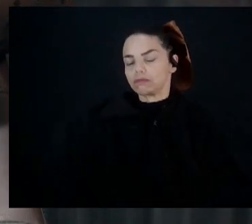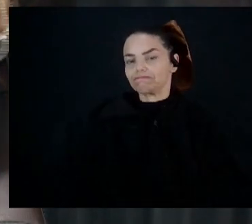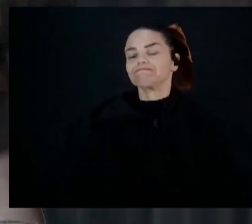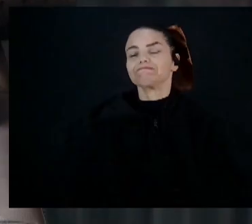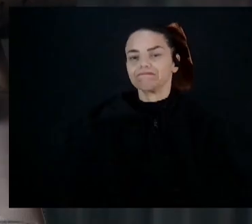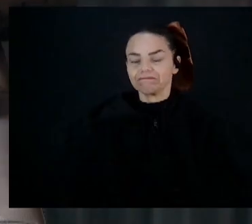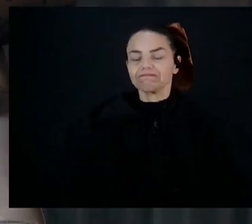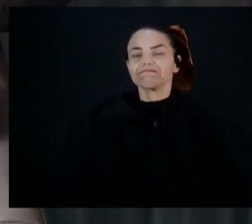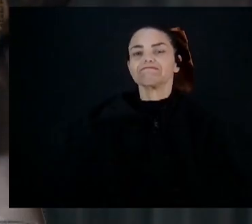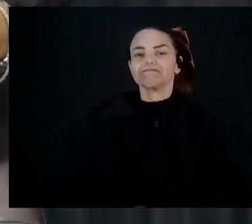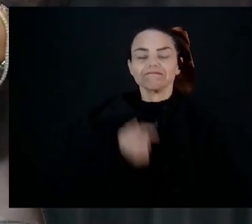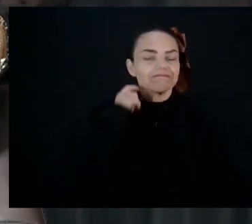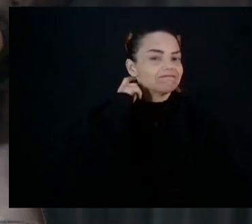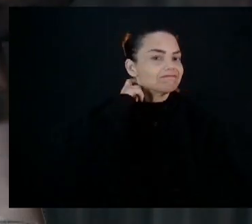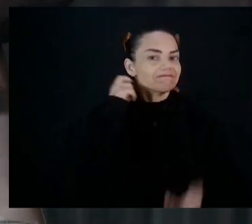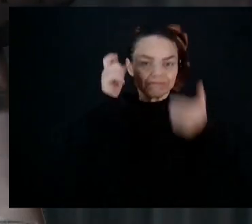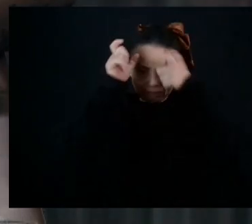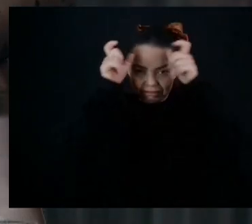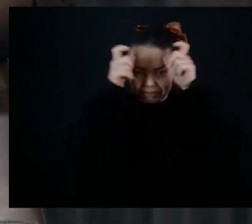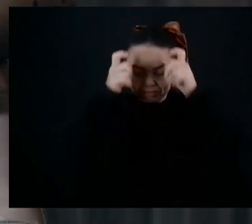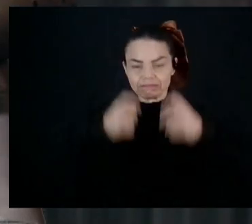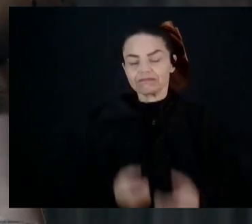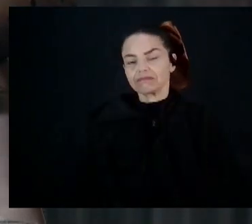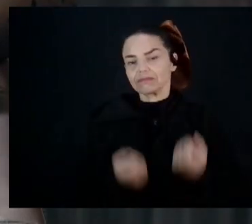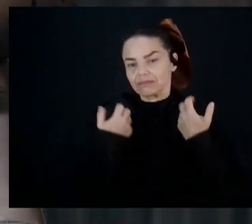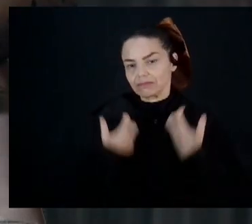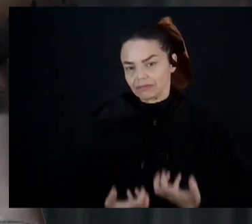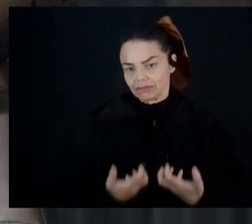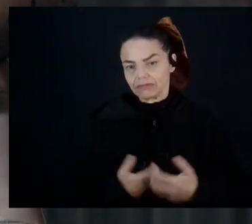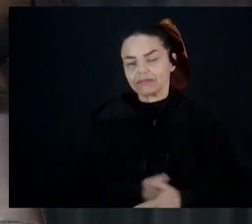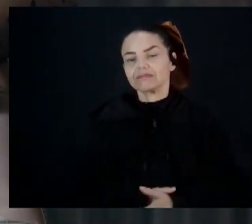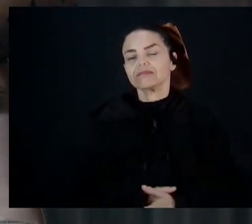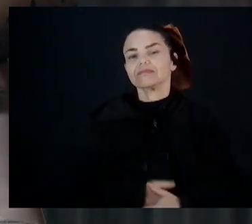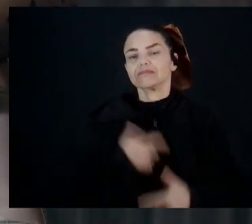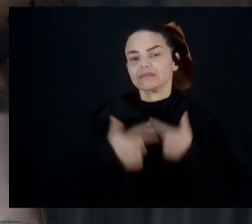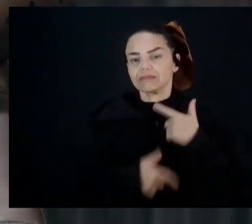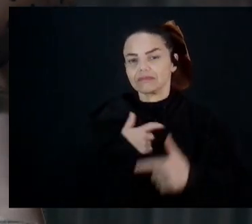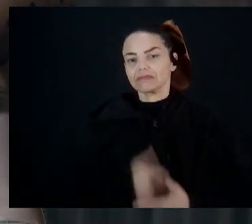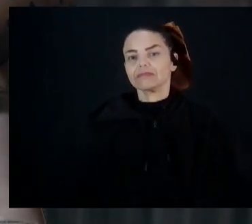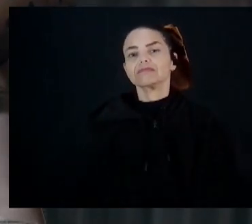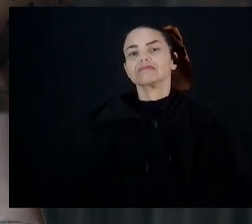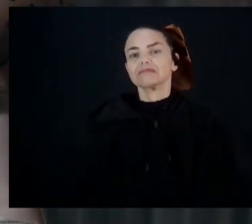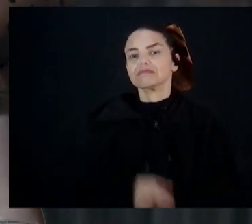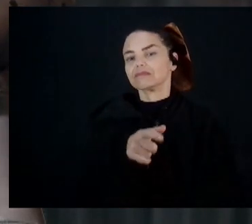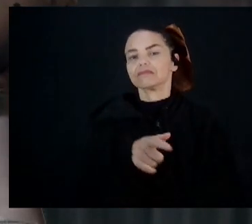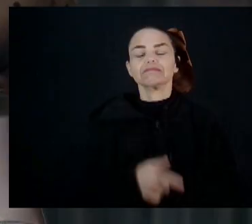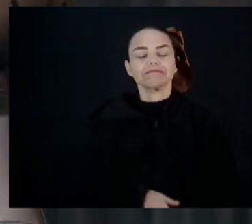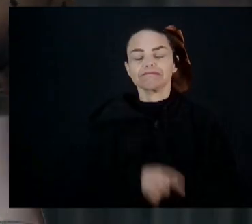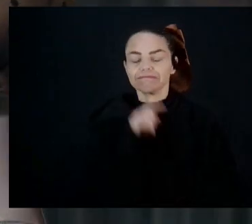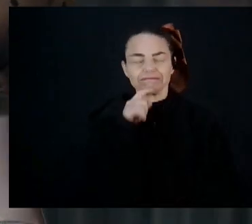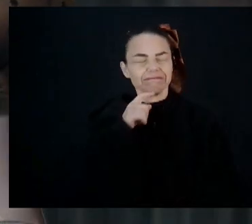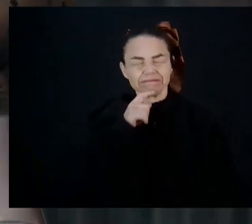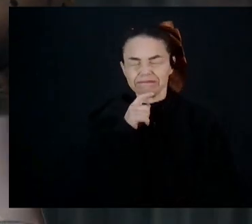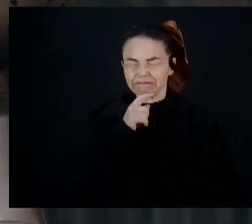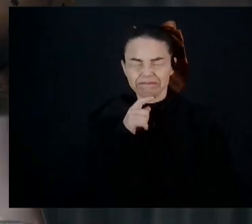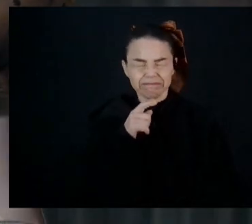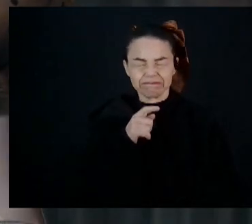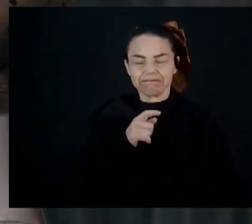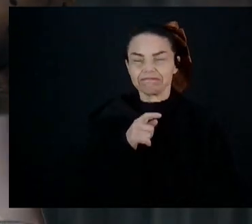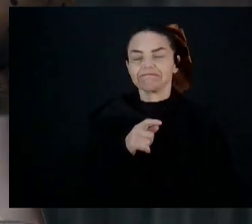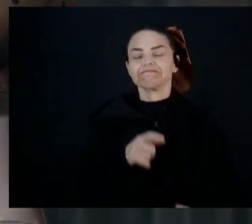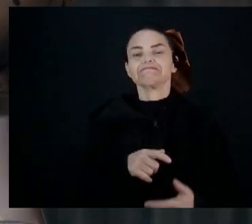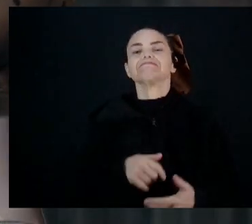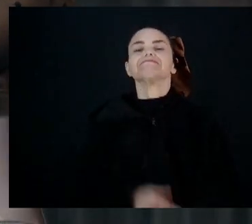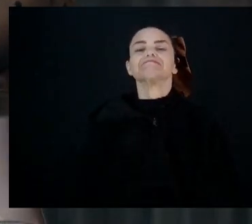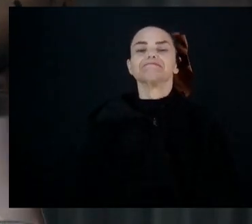de trabalho e de vida, né, de atribuições na vida, e que faz com que a gente não caiba nessa vida, né, e o